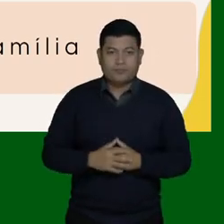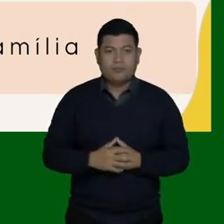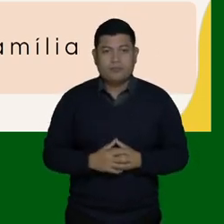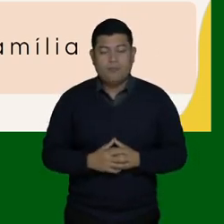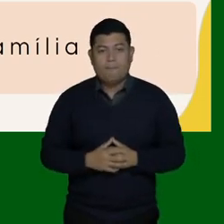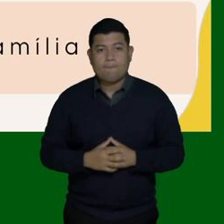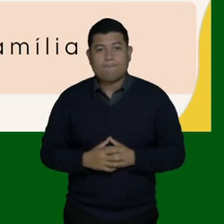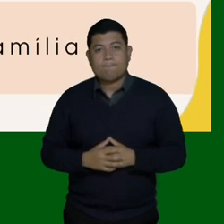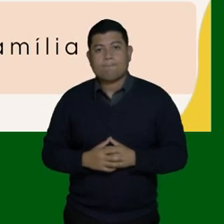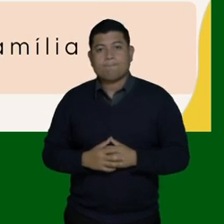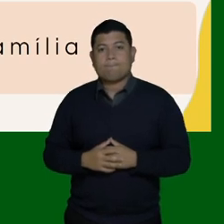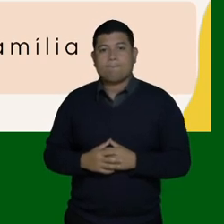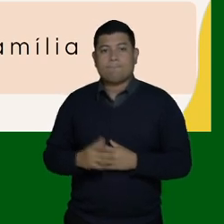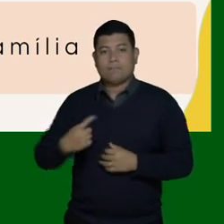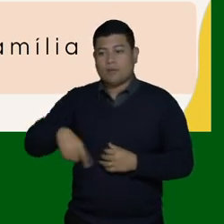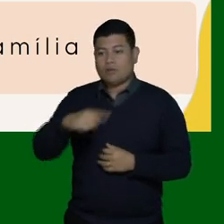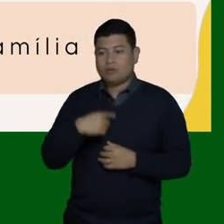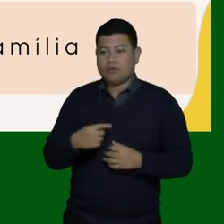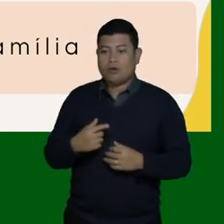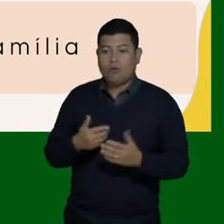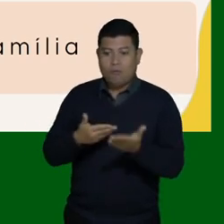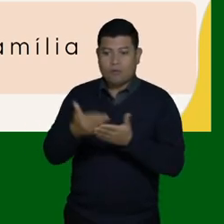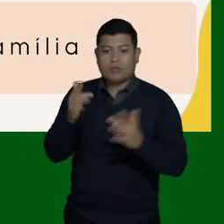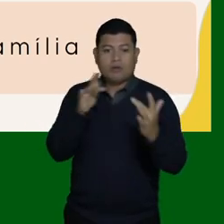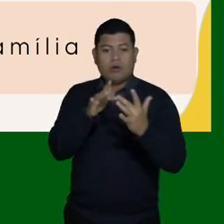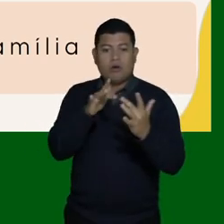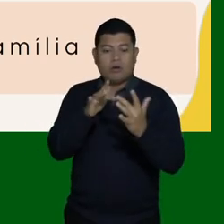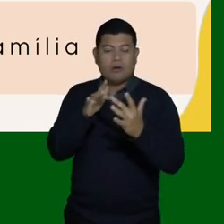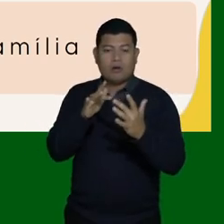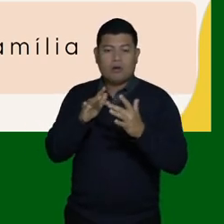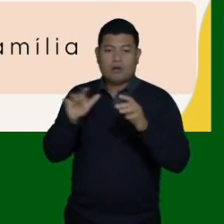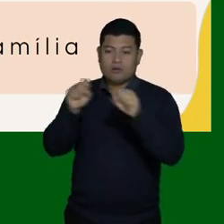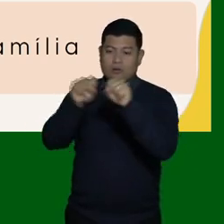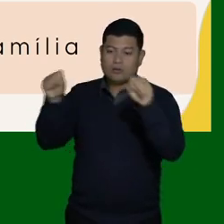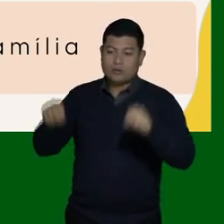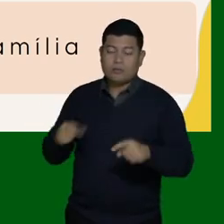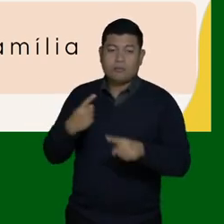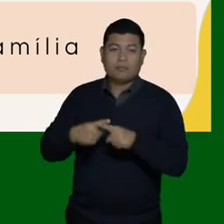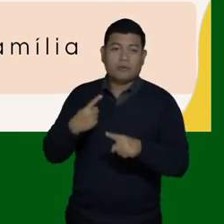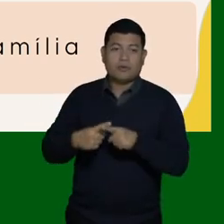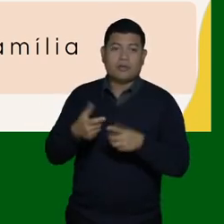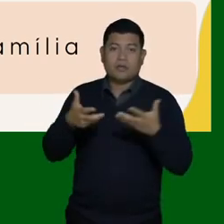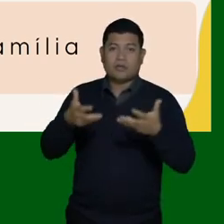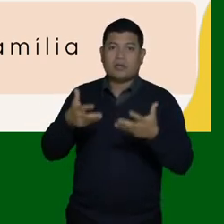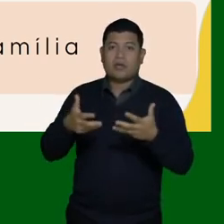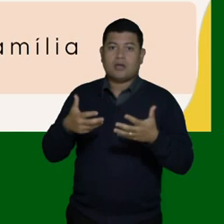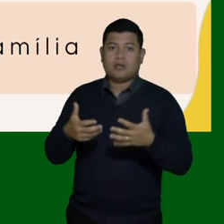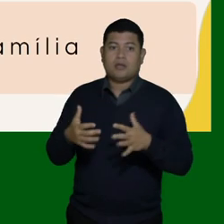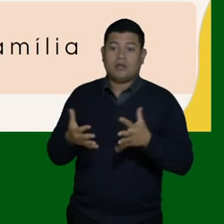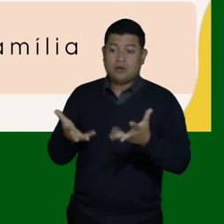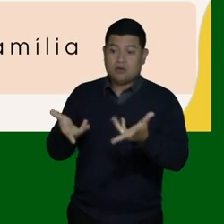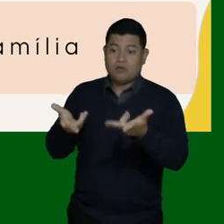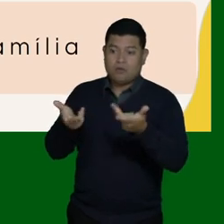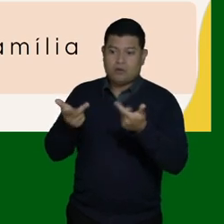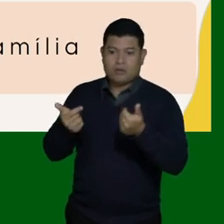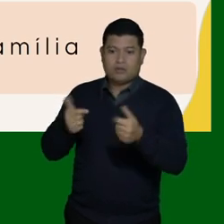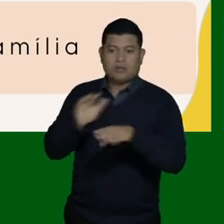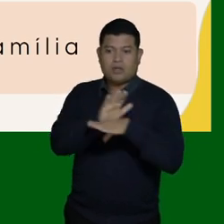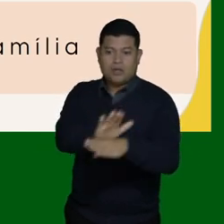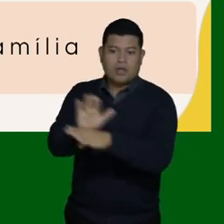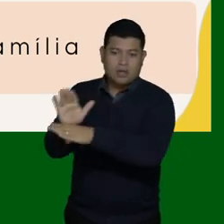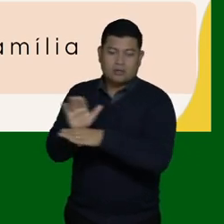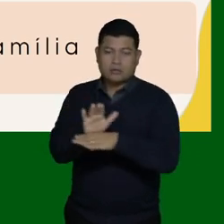contato com as redes porque nós queremos qualificar cada vez mais nos nossos